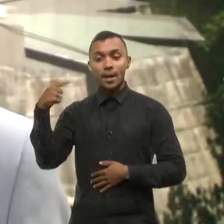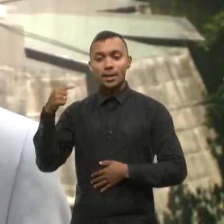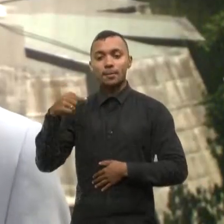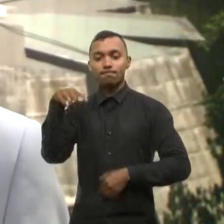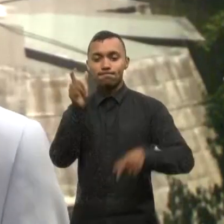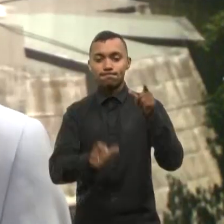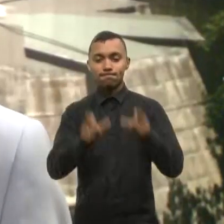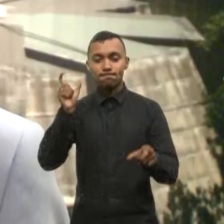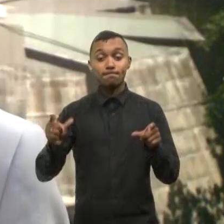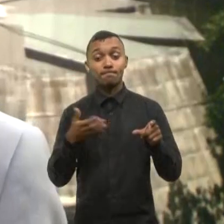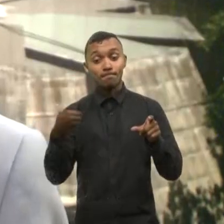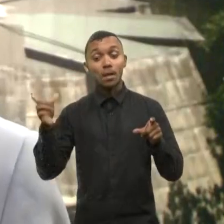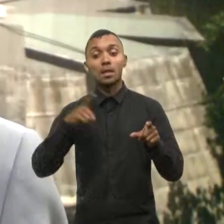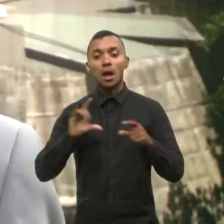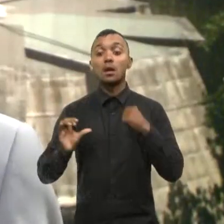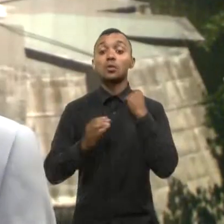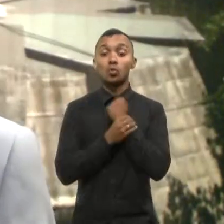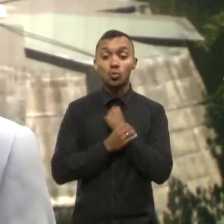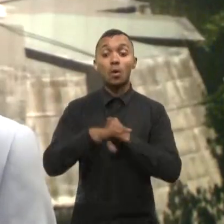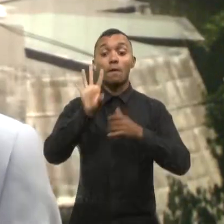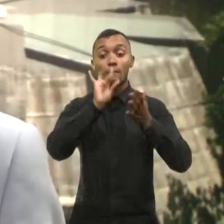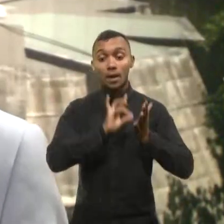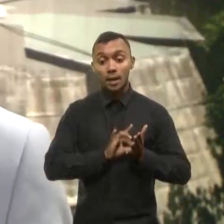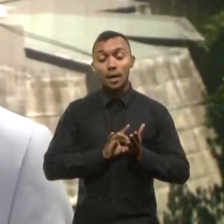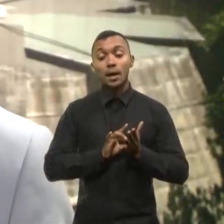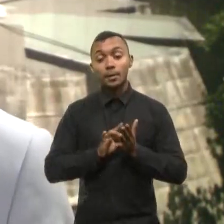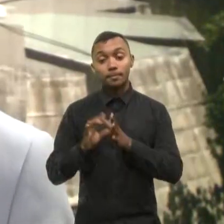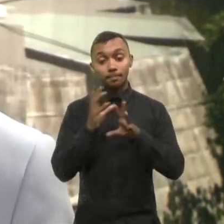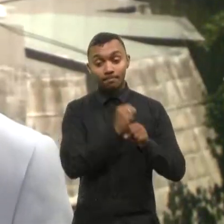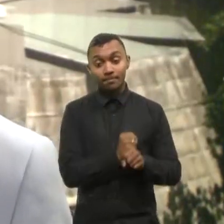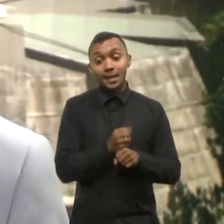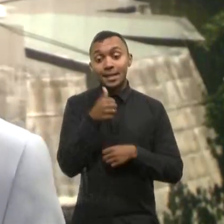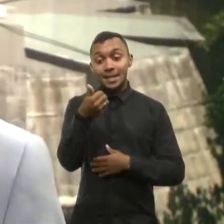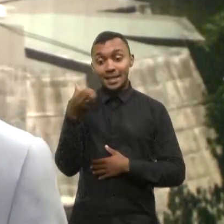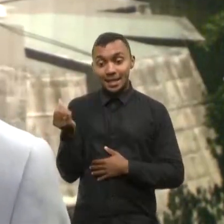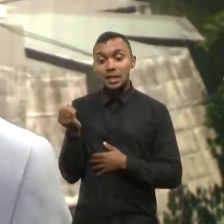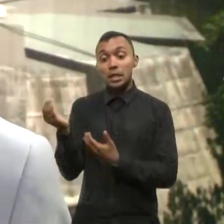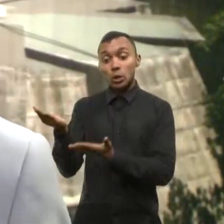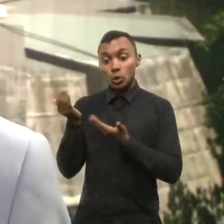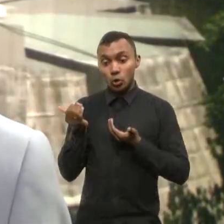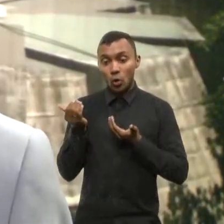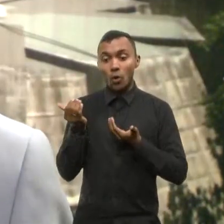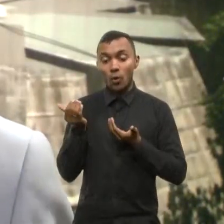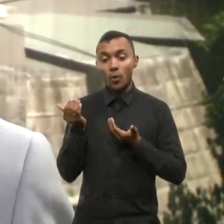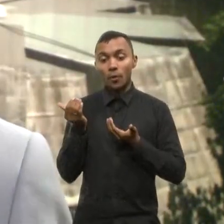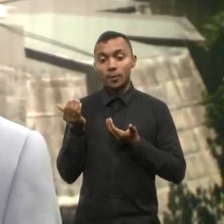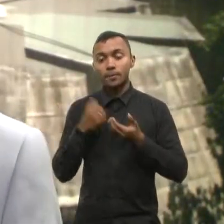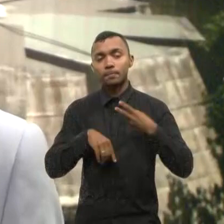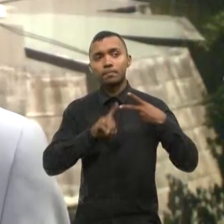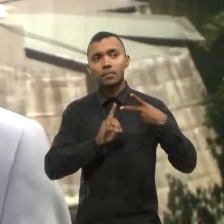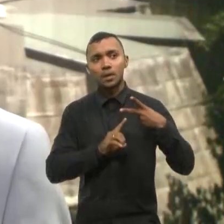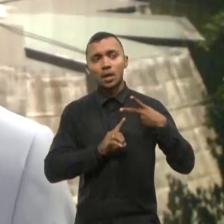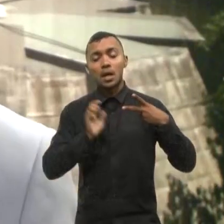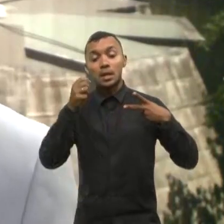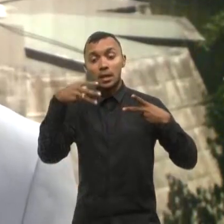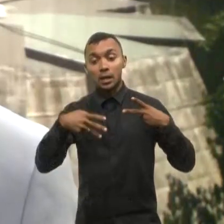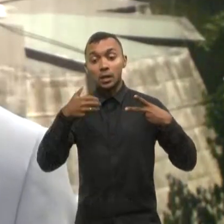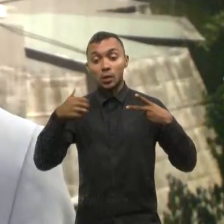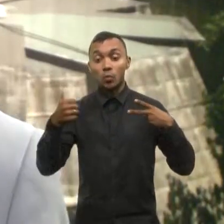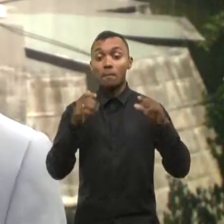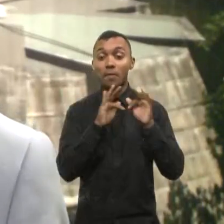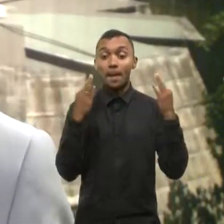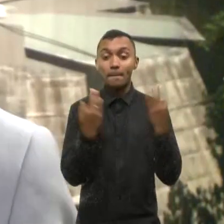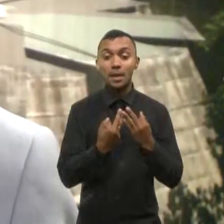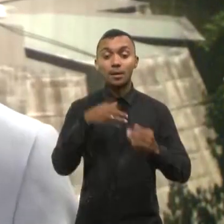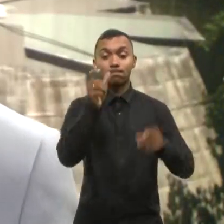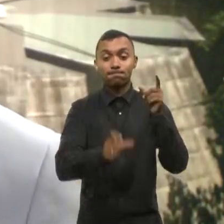pessoas protegidas, né? Temos 16 adolescentes atualmente e 31 familiares que